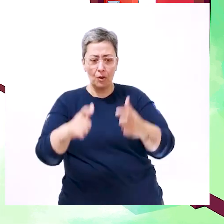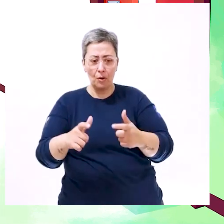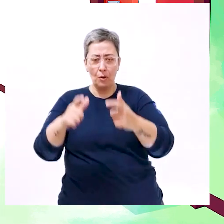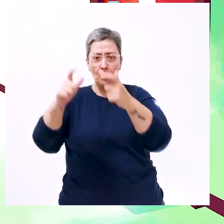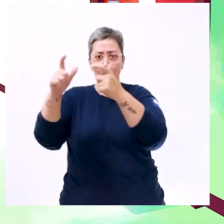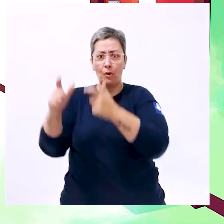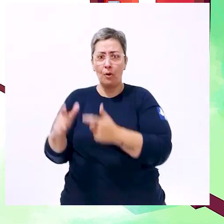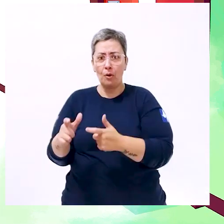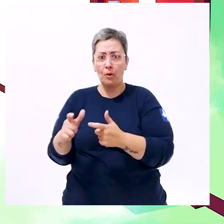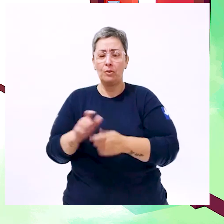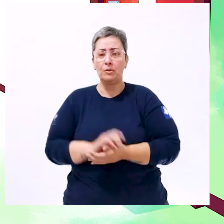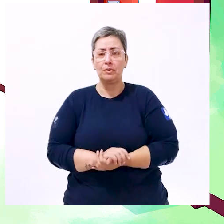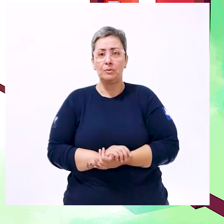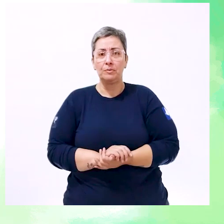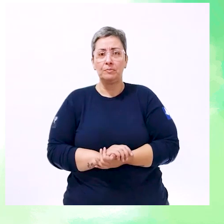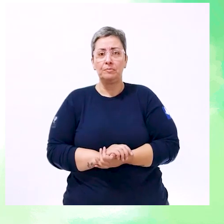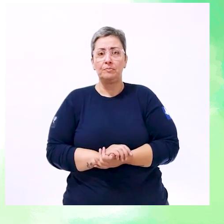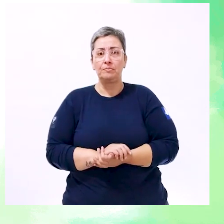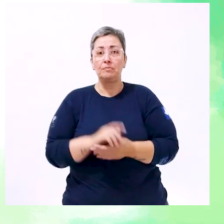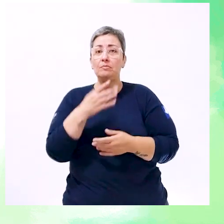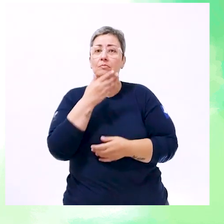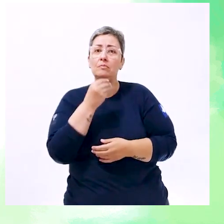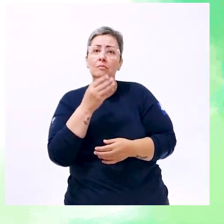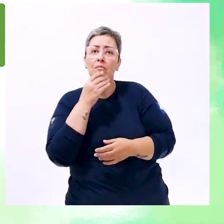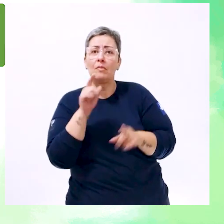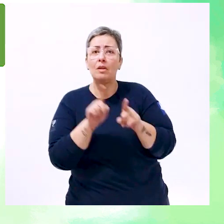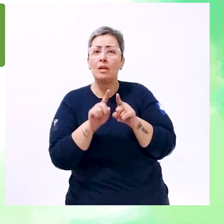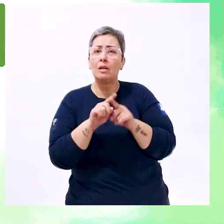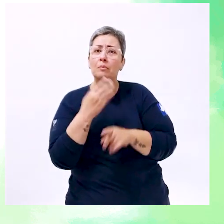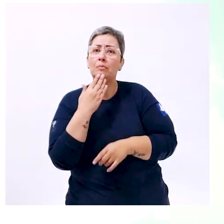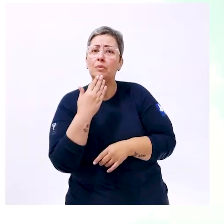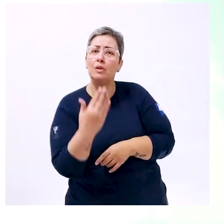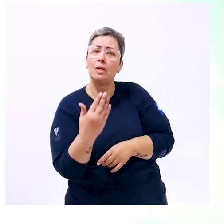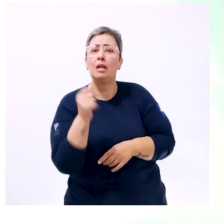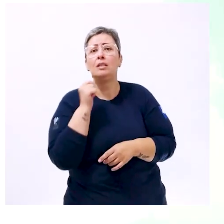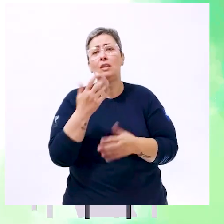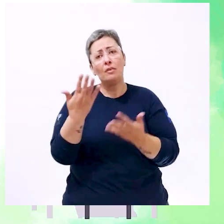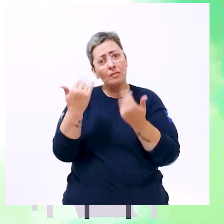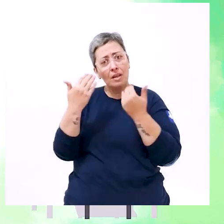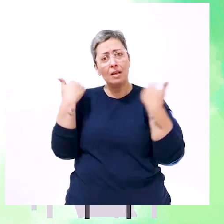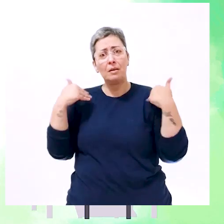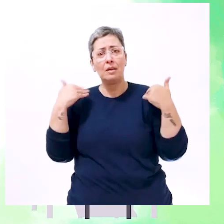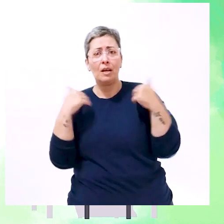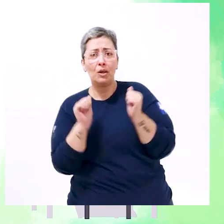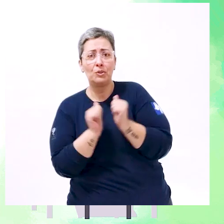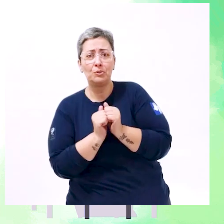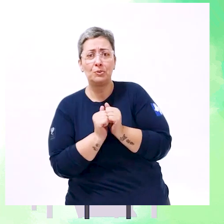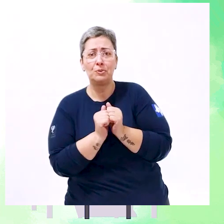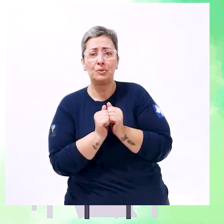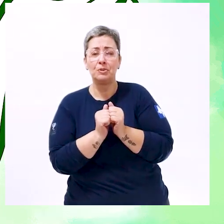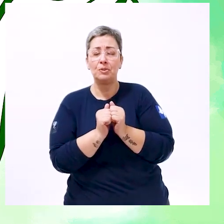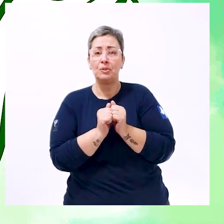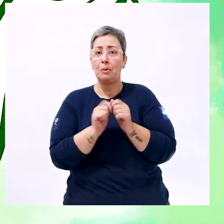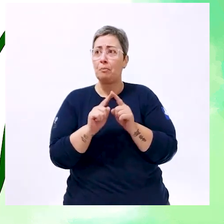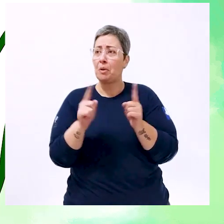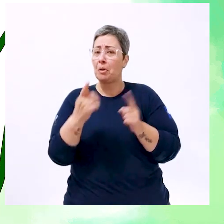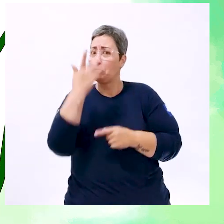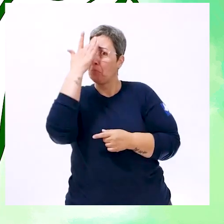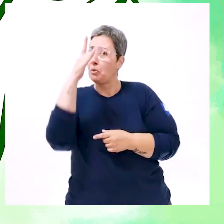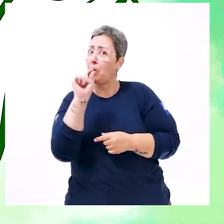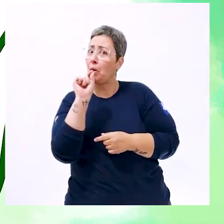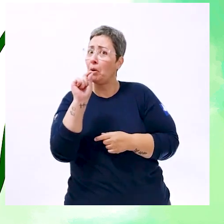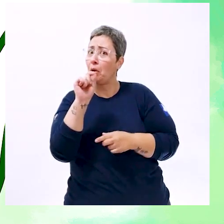onde? Onde? O menino também lhe pede: eco, vem passear comigo. Mas não